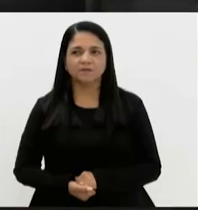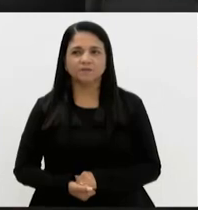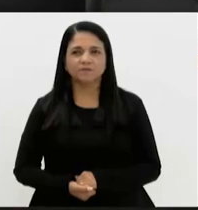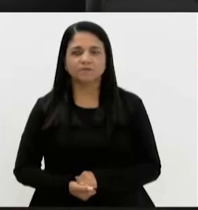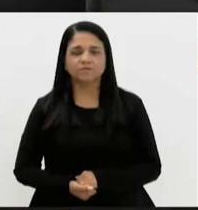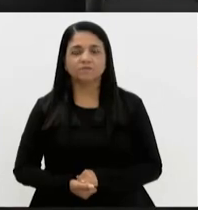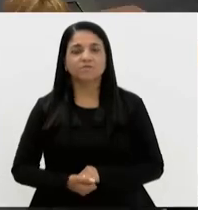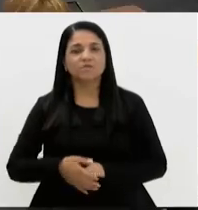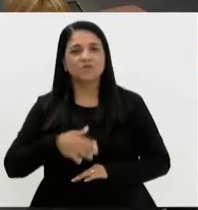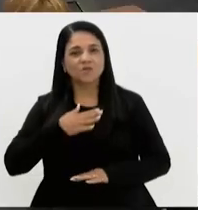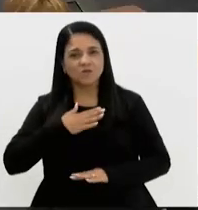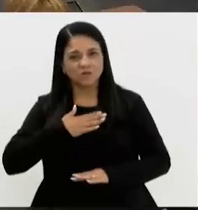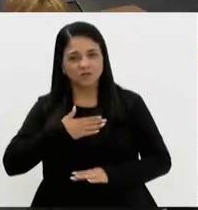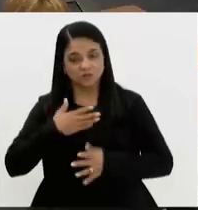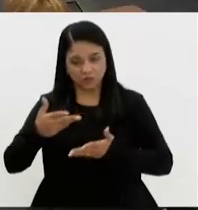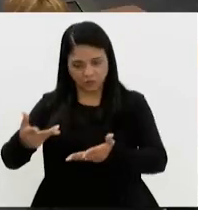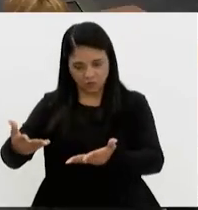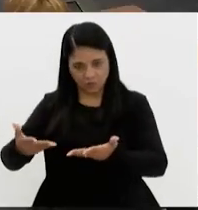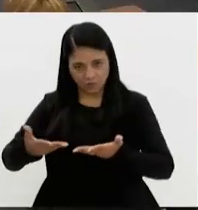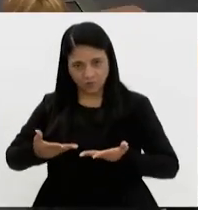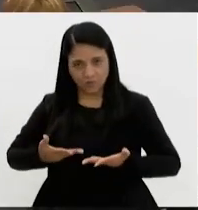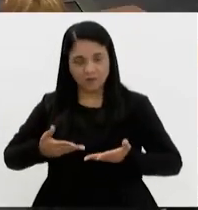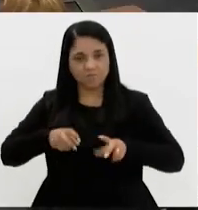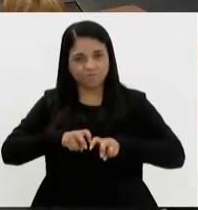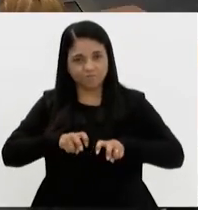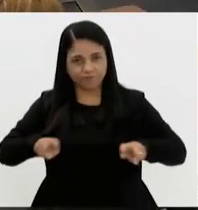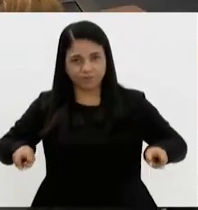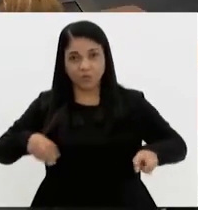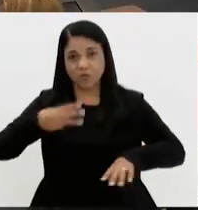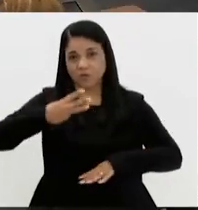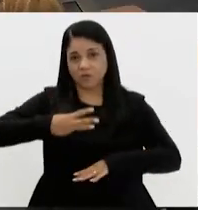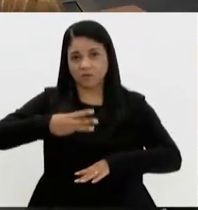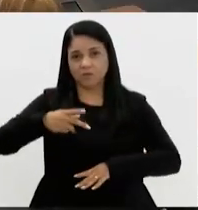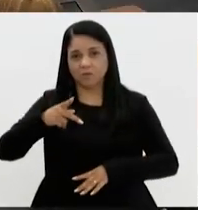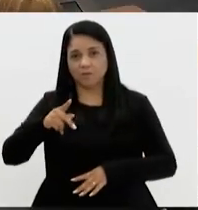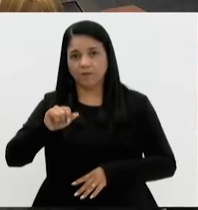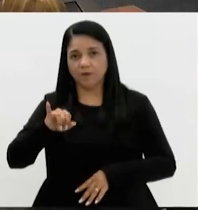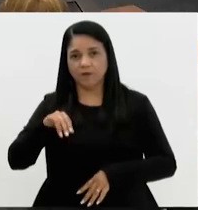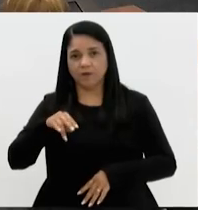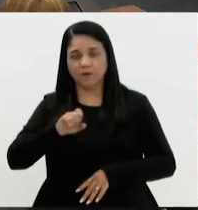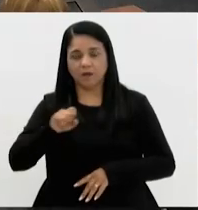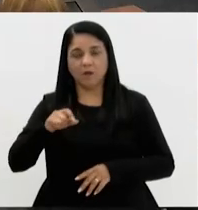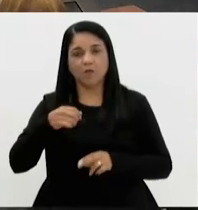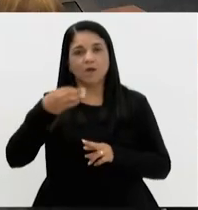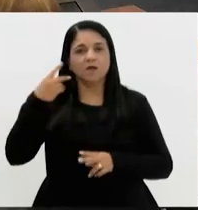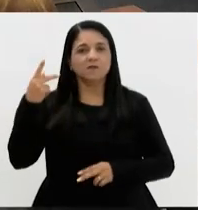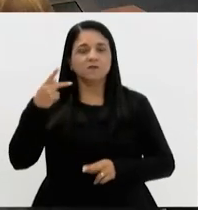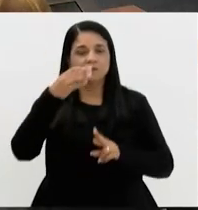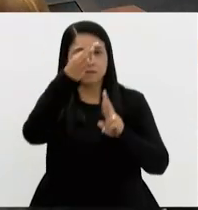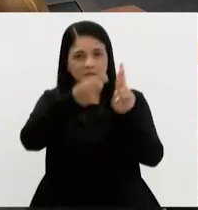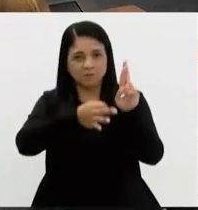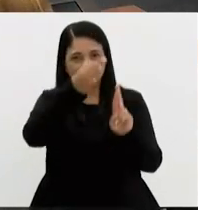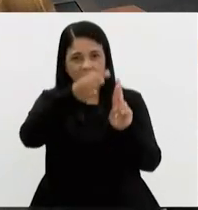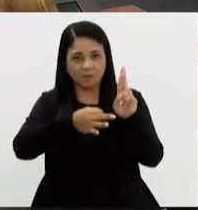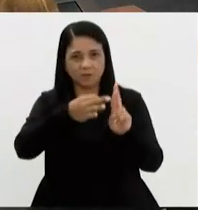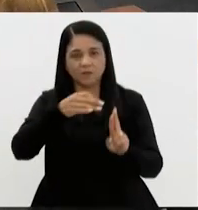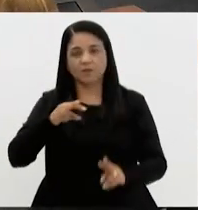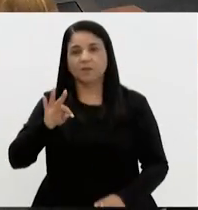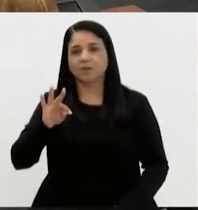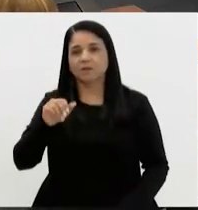gostaria de convidar para que possa compor o terceiro painel a desembargadora do TRE do Estado do Rio de Janeiro desembargadora